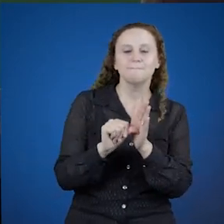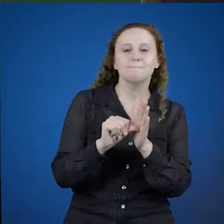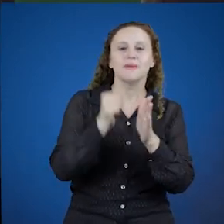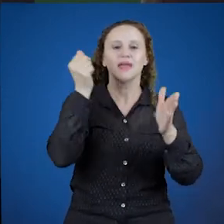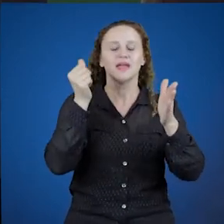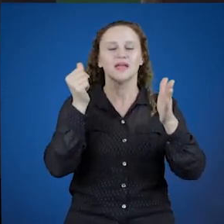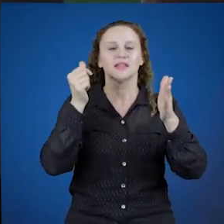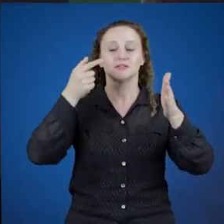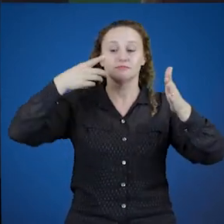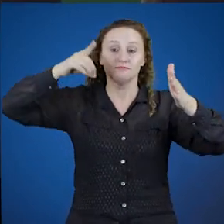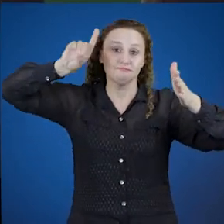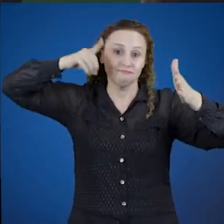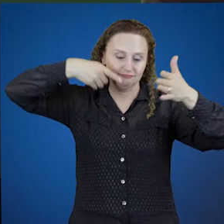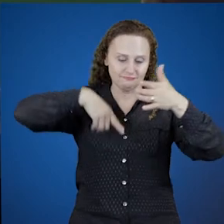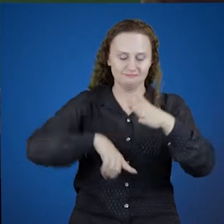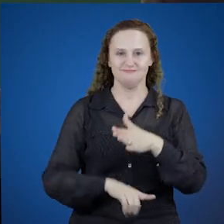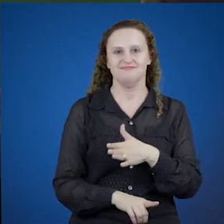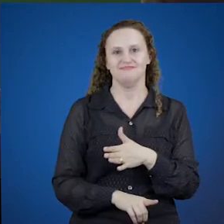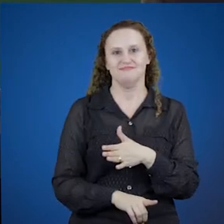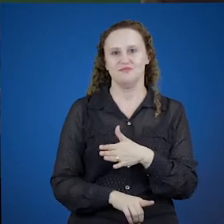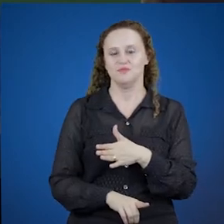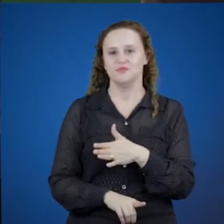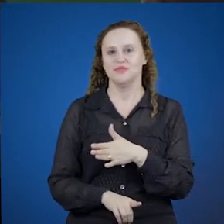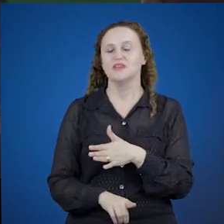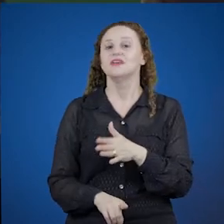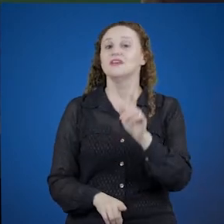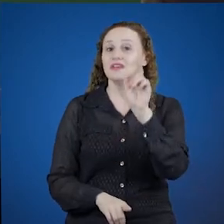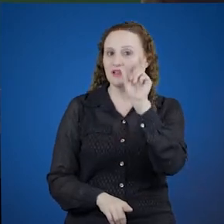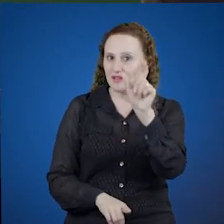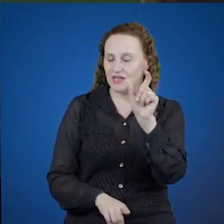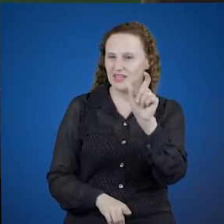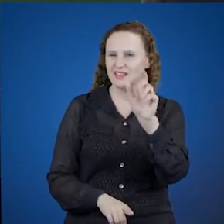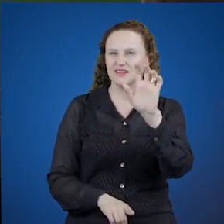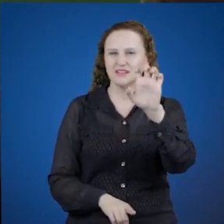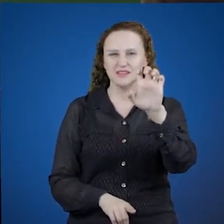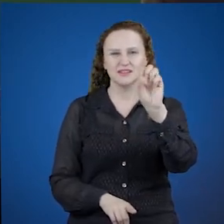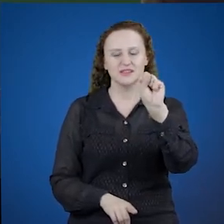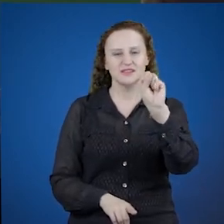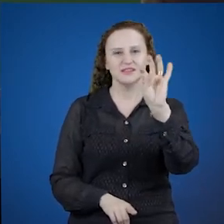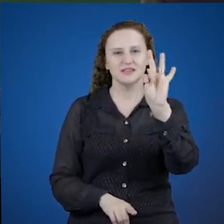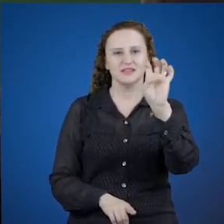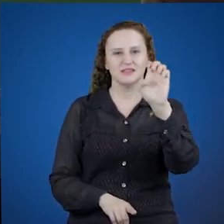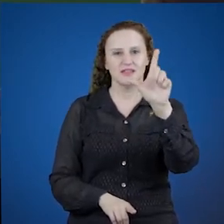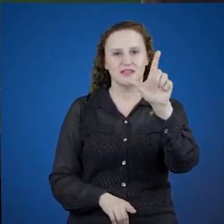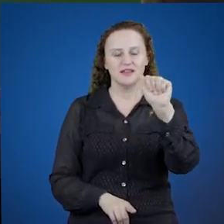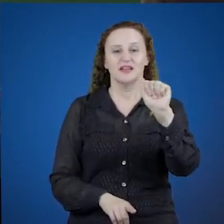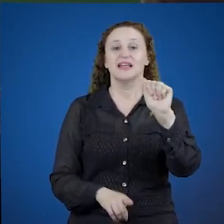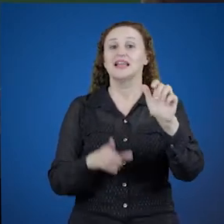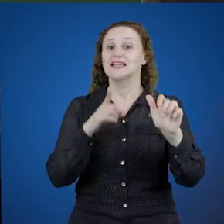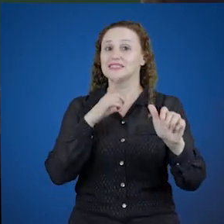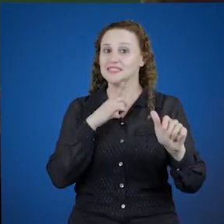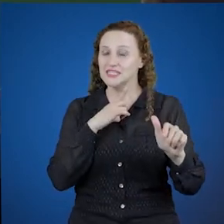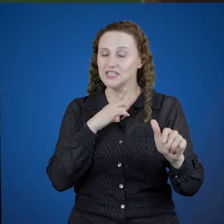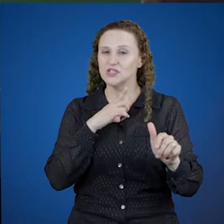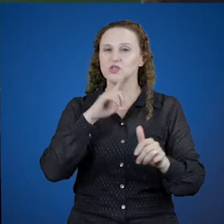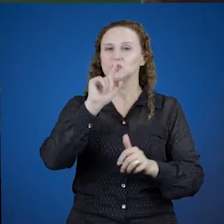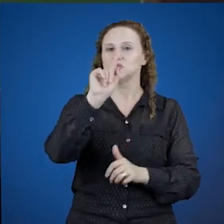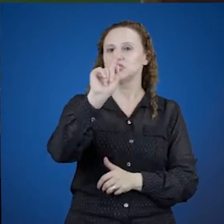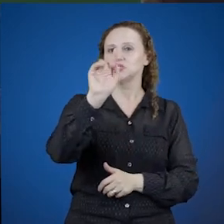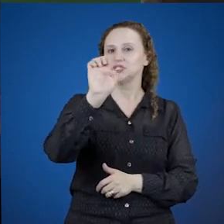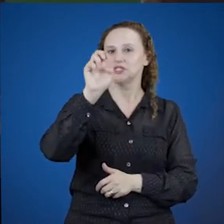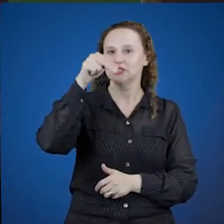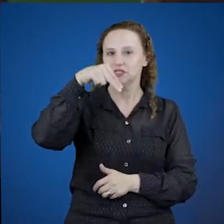declinação e a palavra Estela e tem um genitivo singular